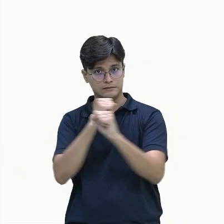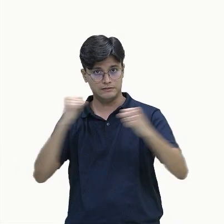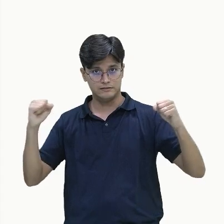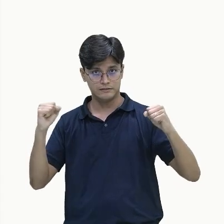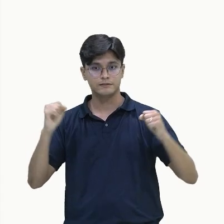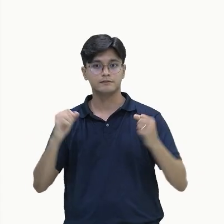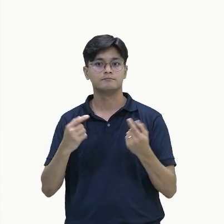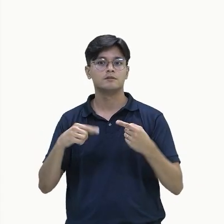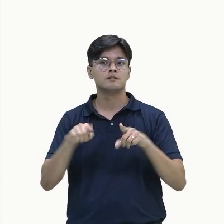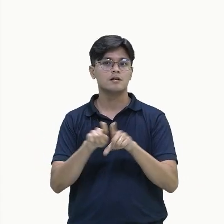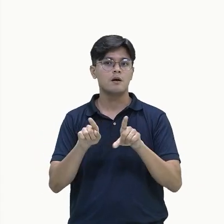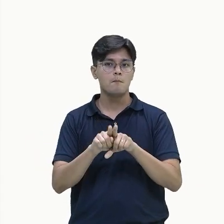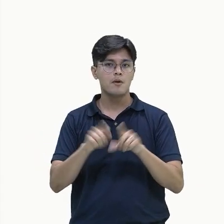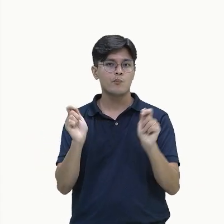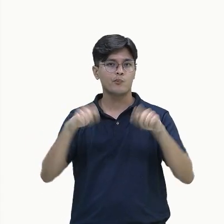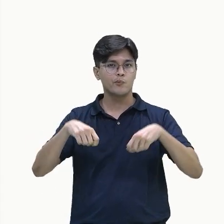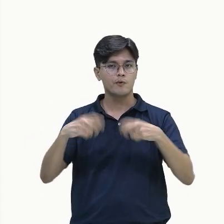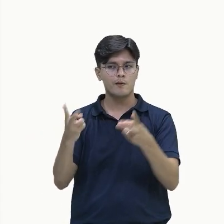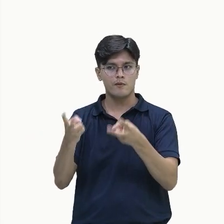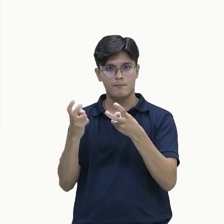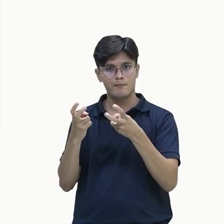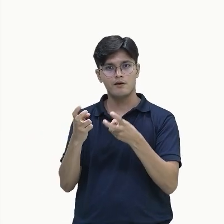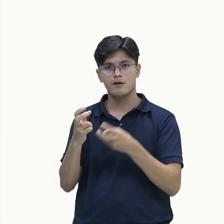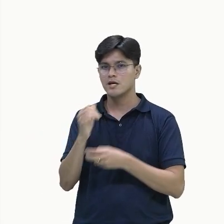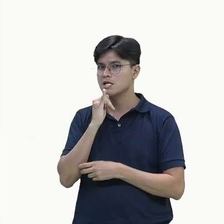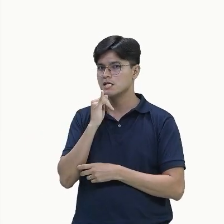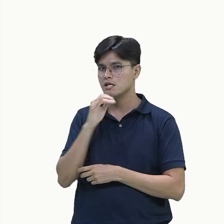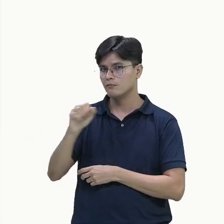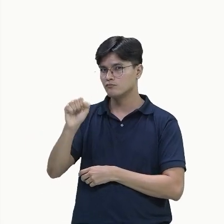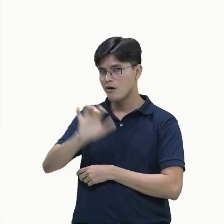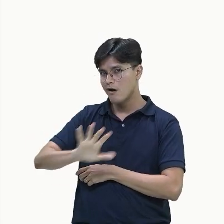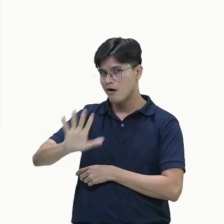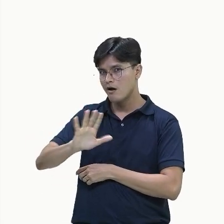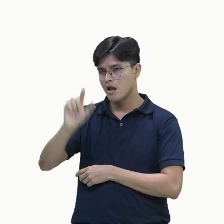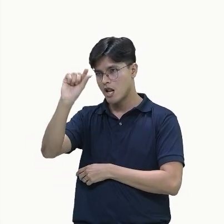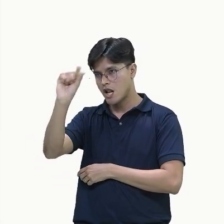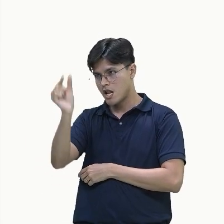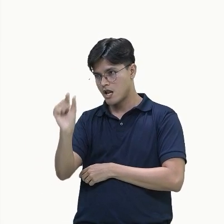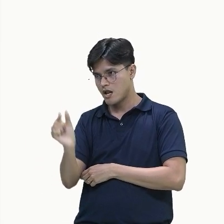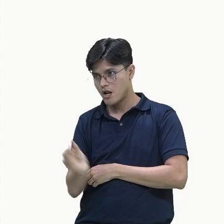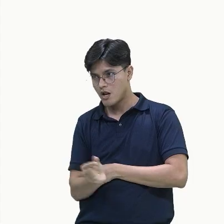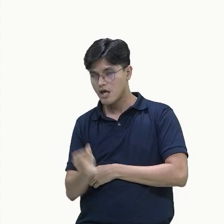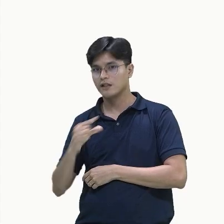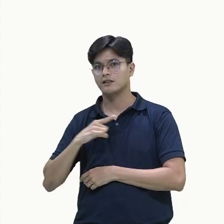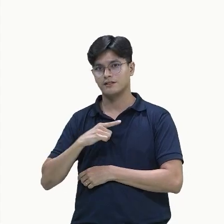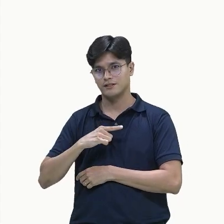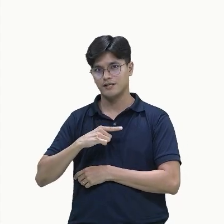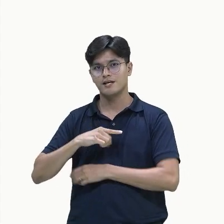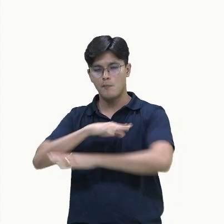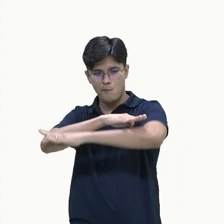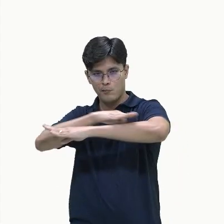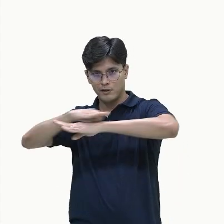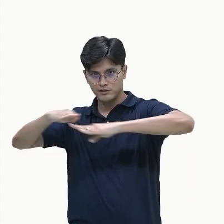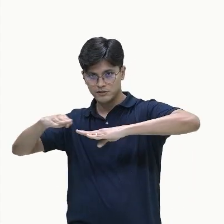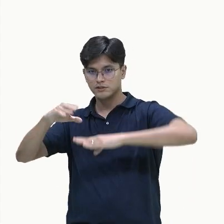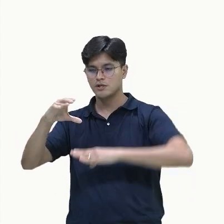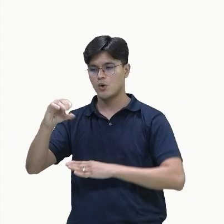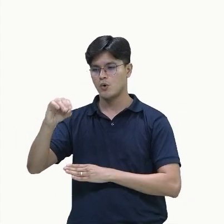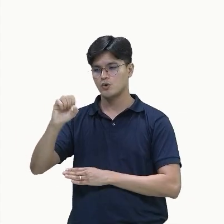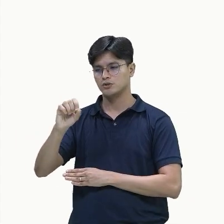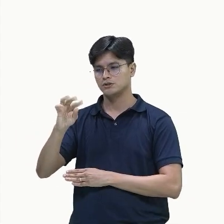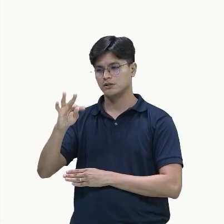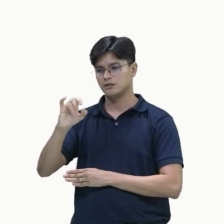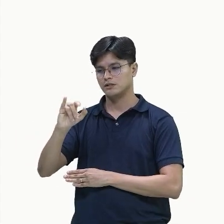observa também, principalmente no litoral, olha só, aqui a planície costeira, né? Então, a gente também acaba